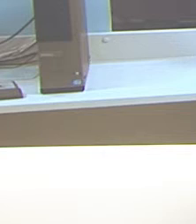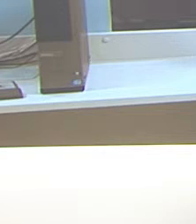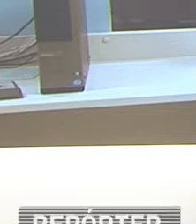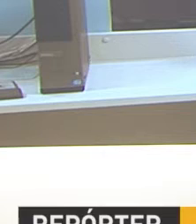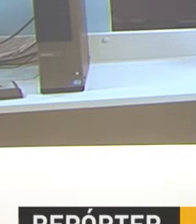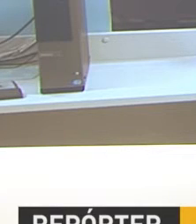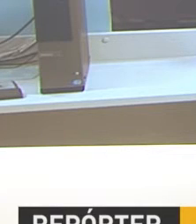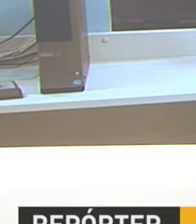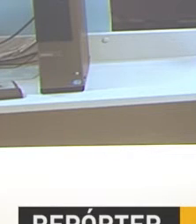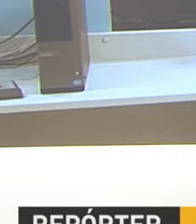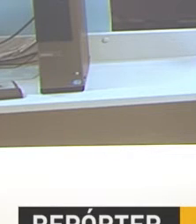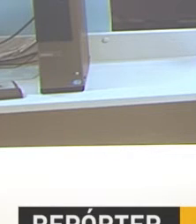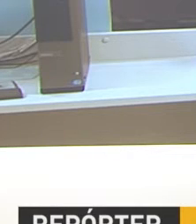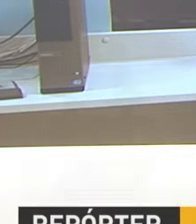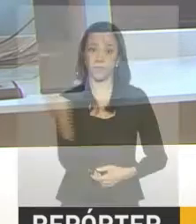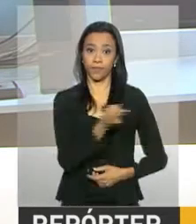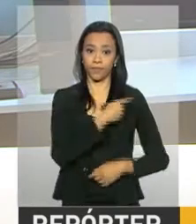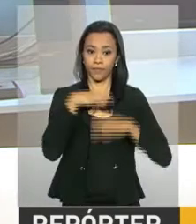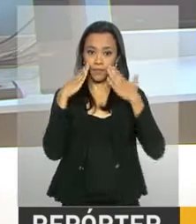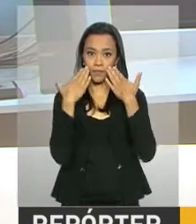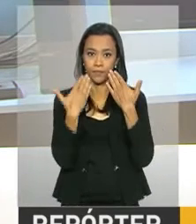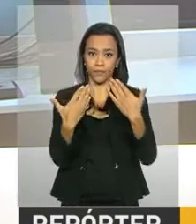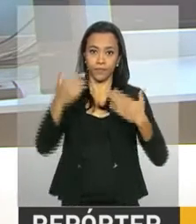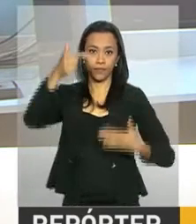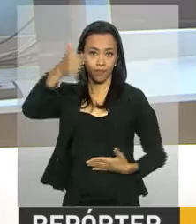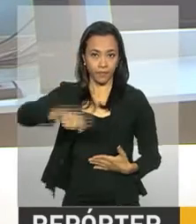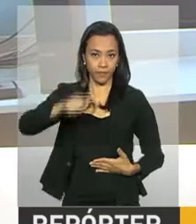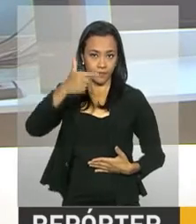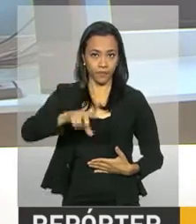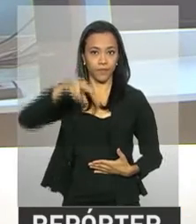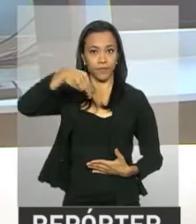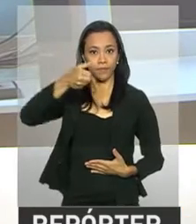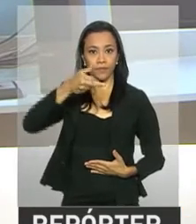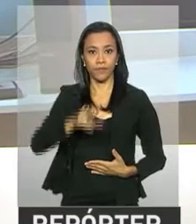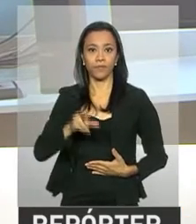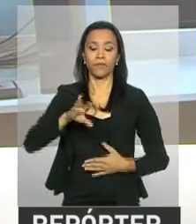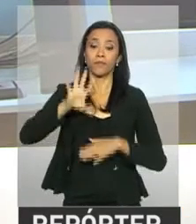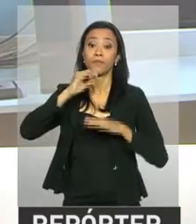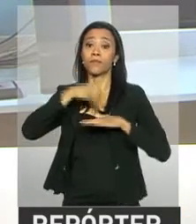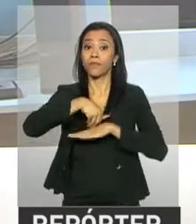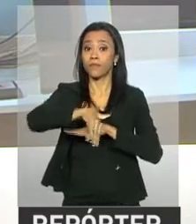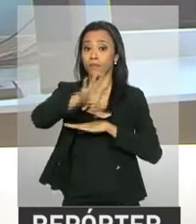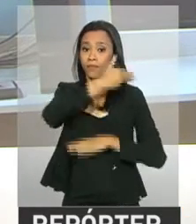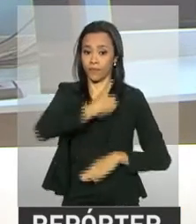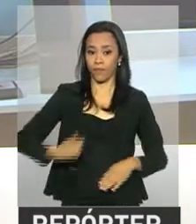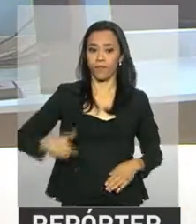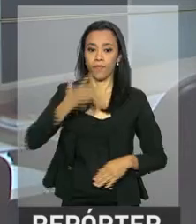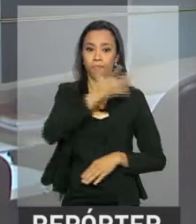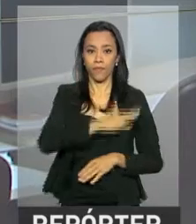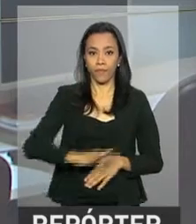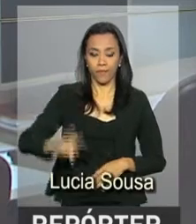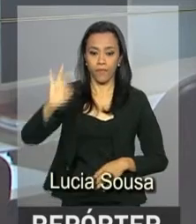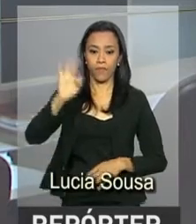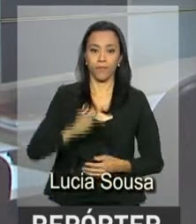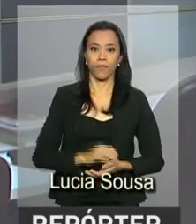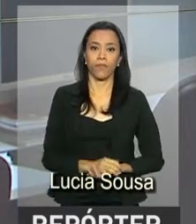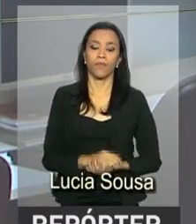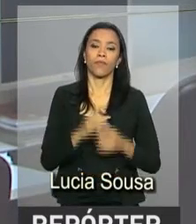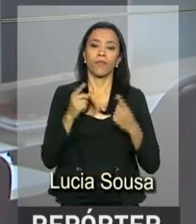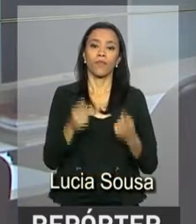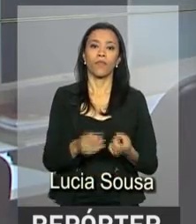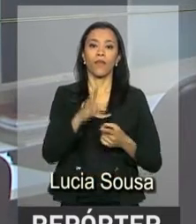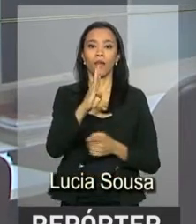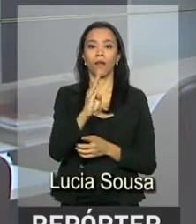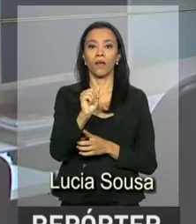olá estamos de volta com mais uma edição do repórter nbr as notícias do governo federal a balança comercial